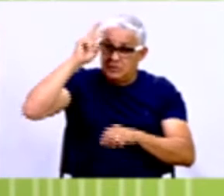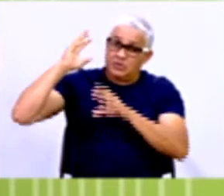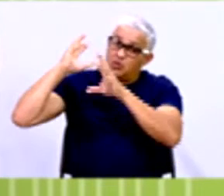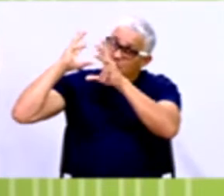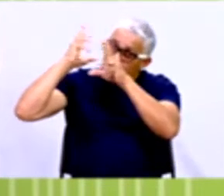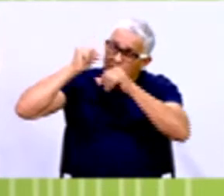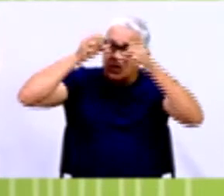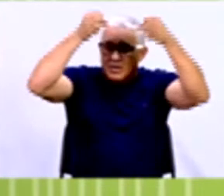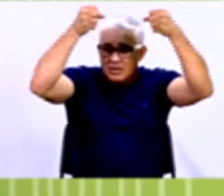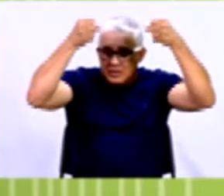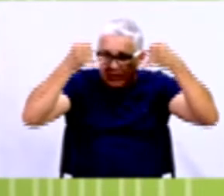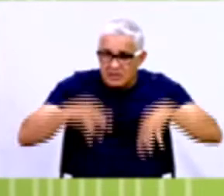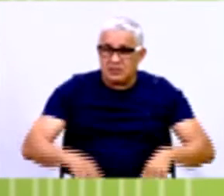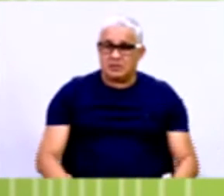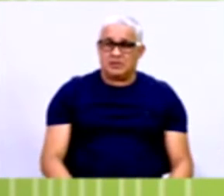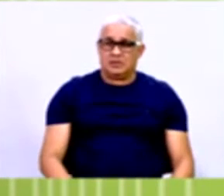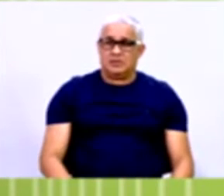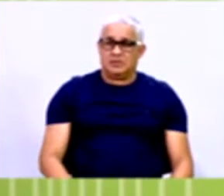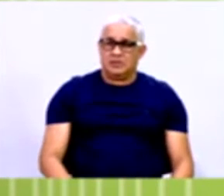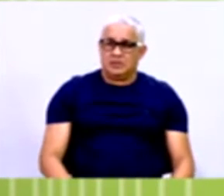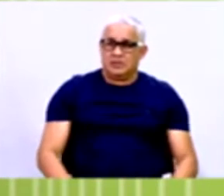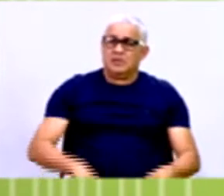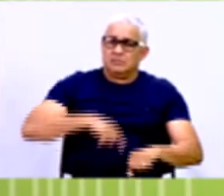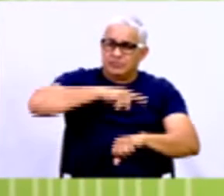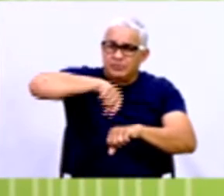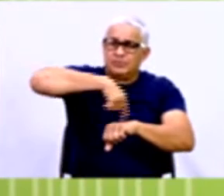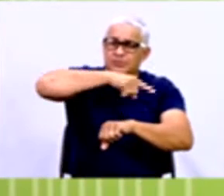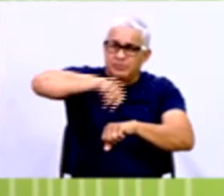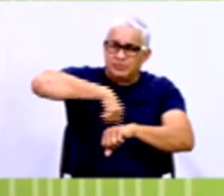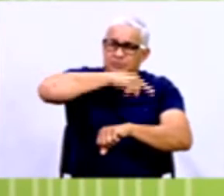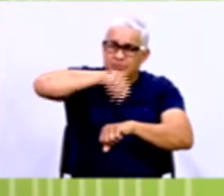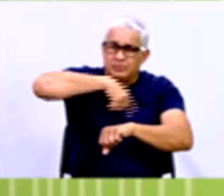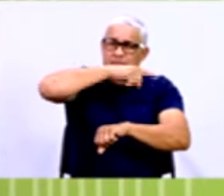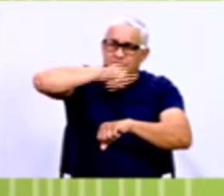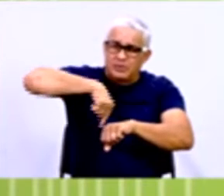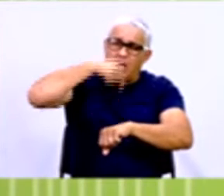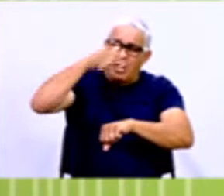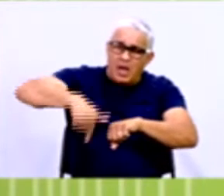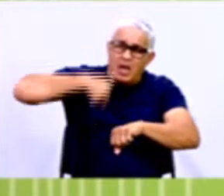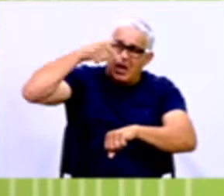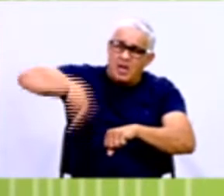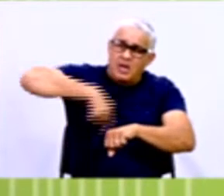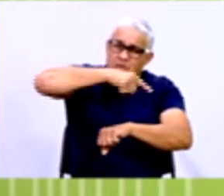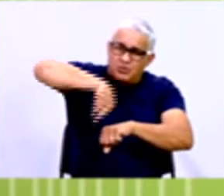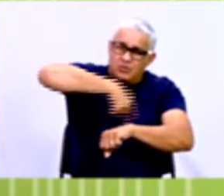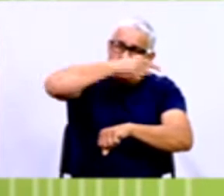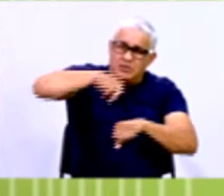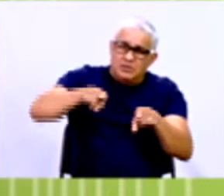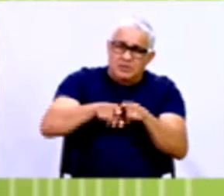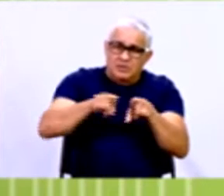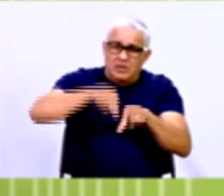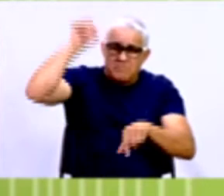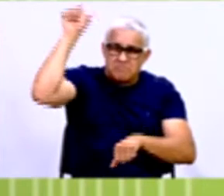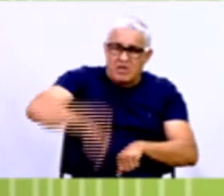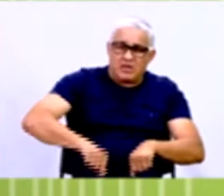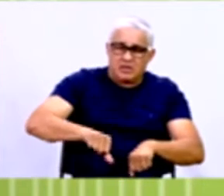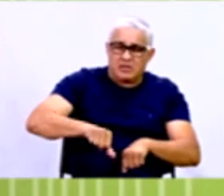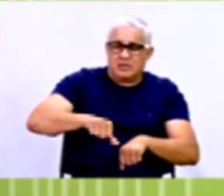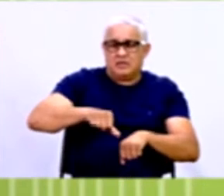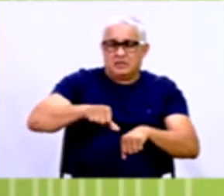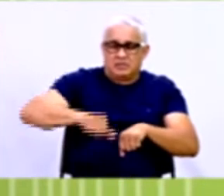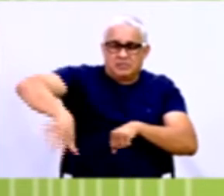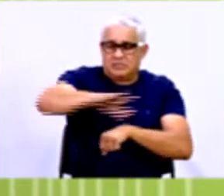Que foram horas e horas e horas, jornadas exaustivas de trabalho, somada à má qualidade no ambiente de